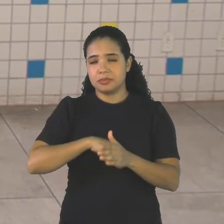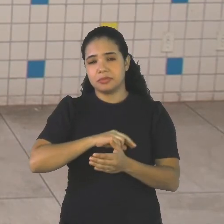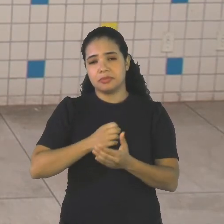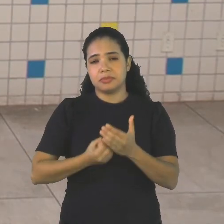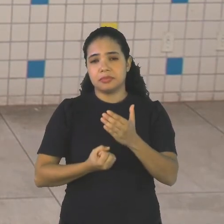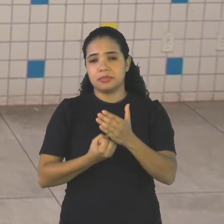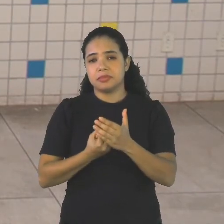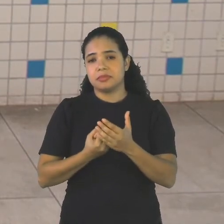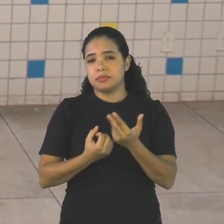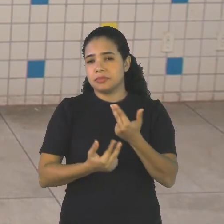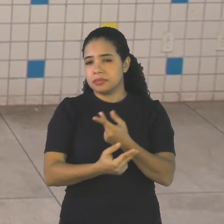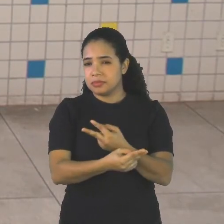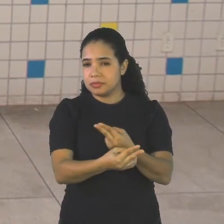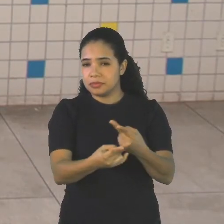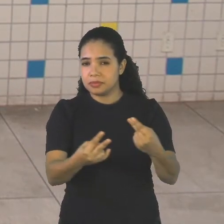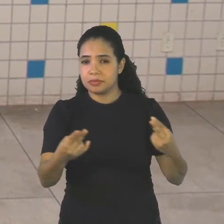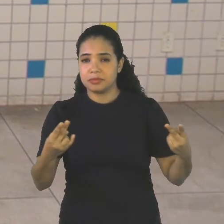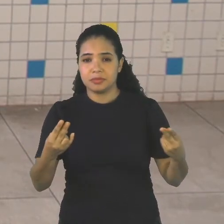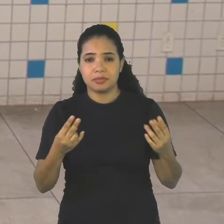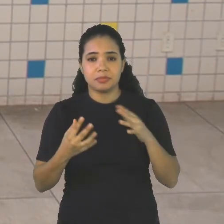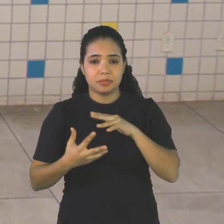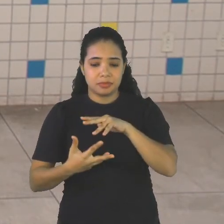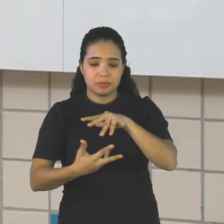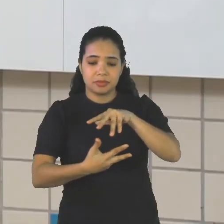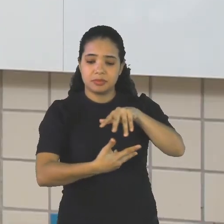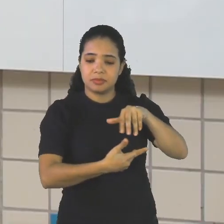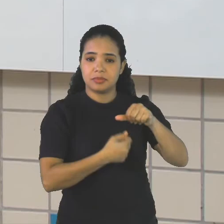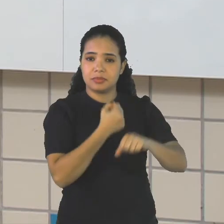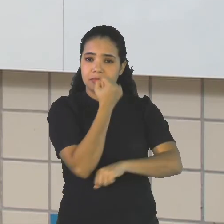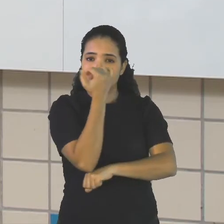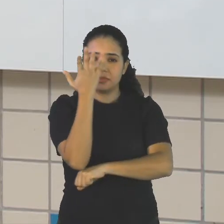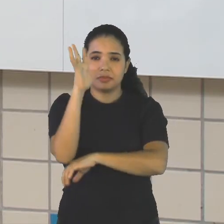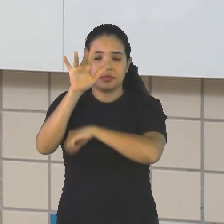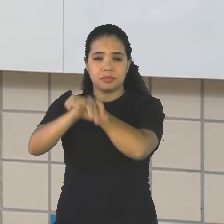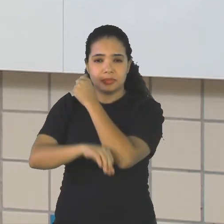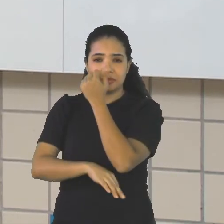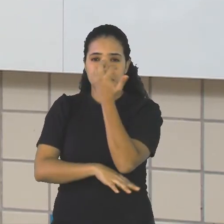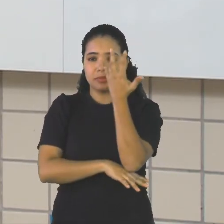do mundo natural, né? As plantas, os animais, os micro-organismos